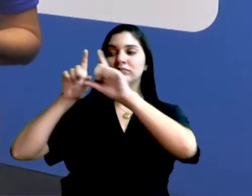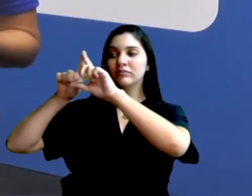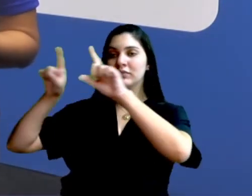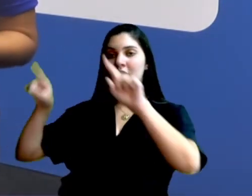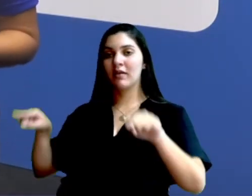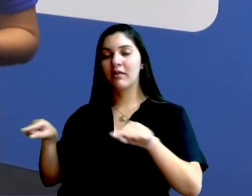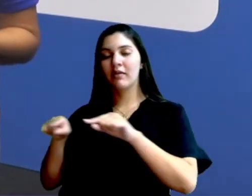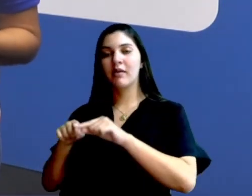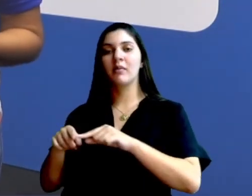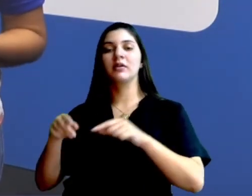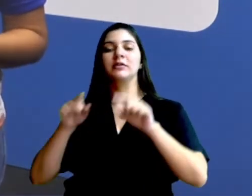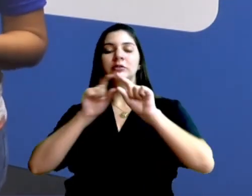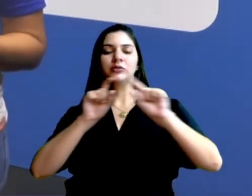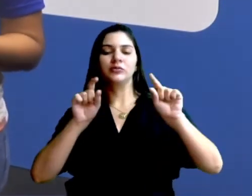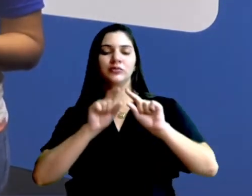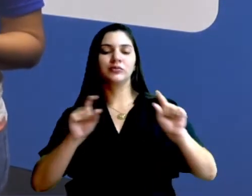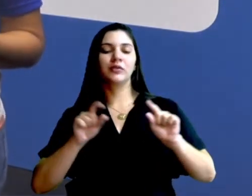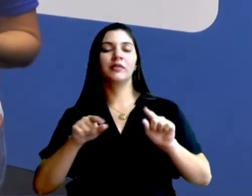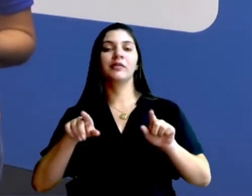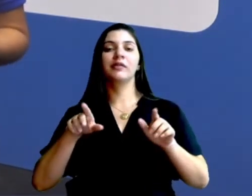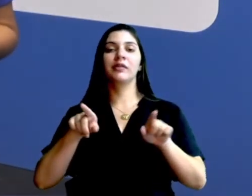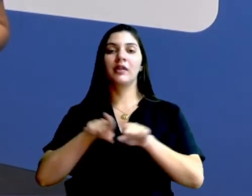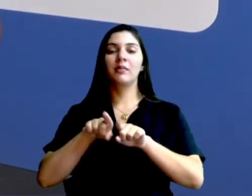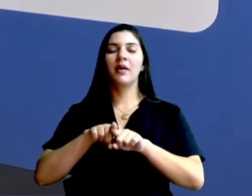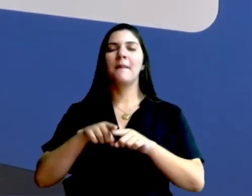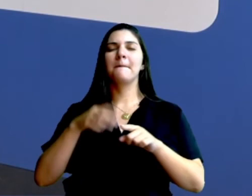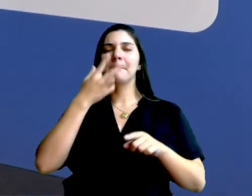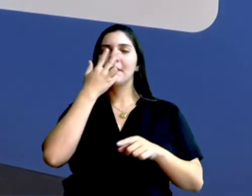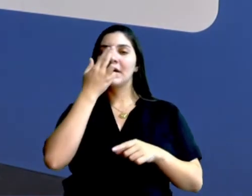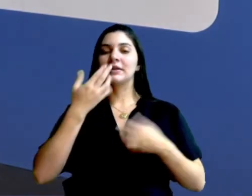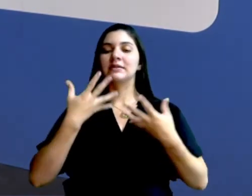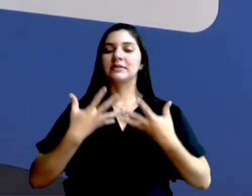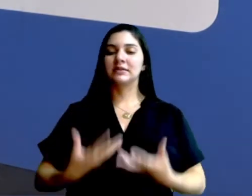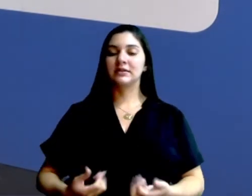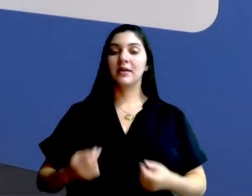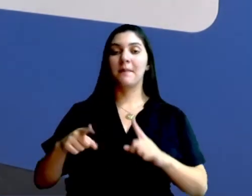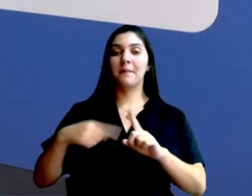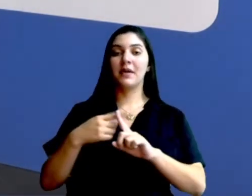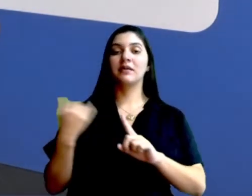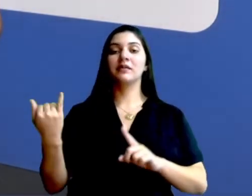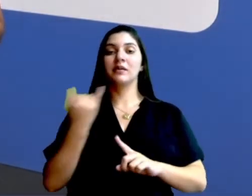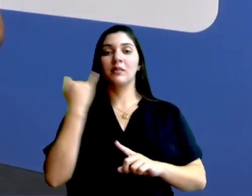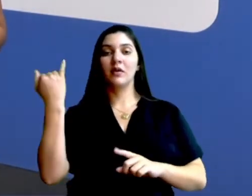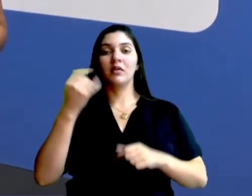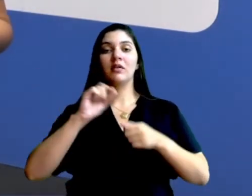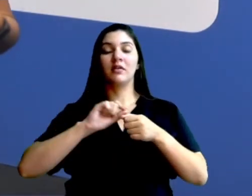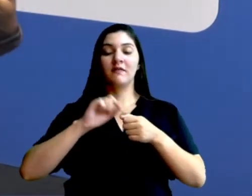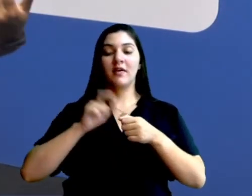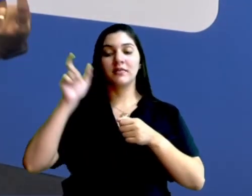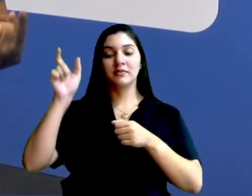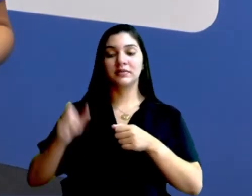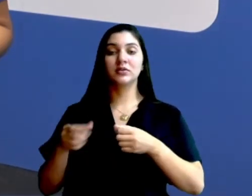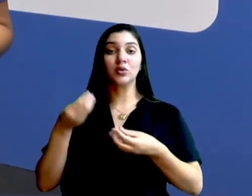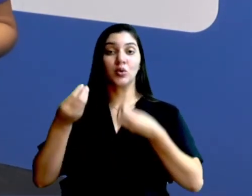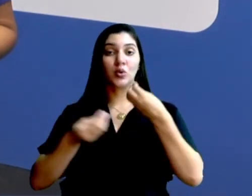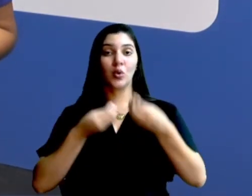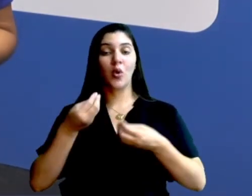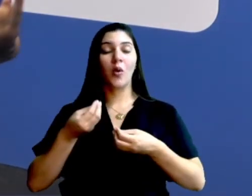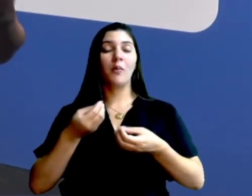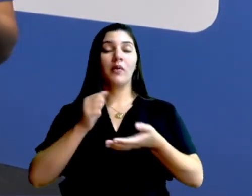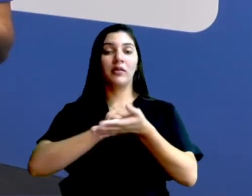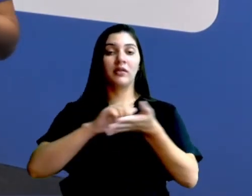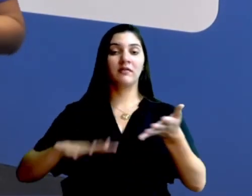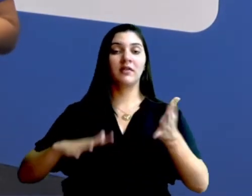tabelinhas mesmo de conjugação. Às vezes parece cansativo, mas é muito importante que vocês façam isso. E como tarefa de